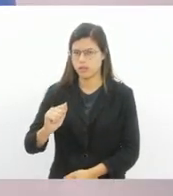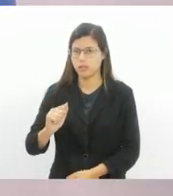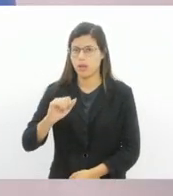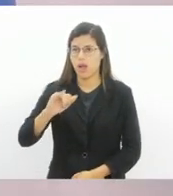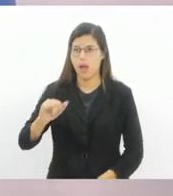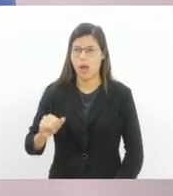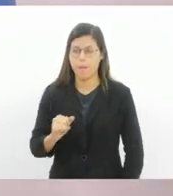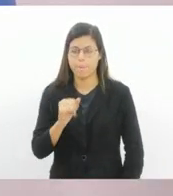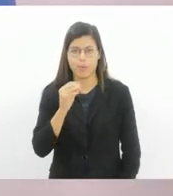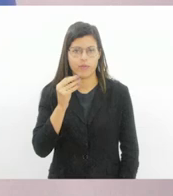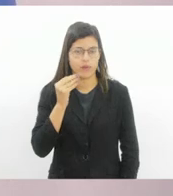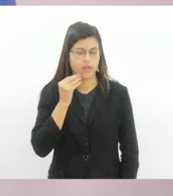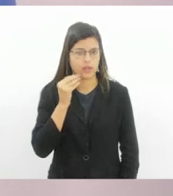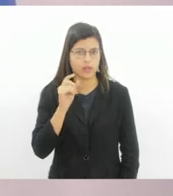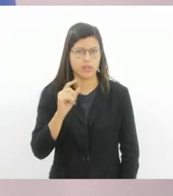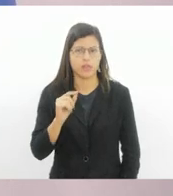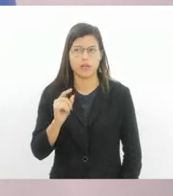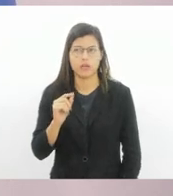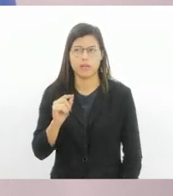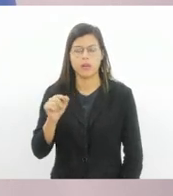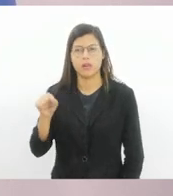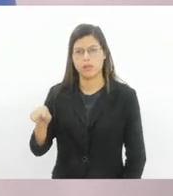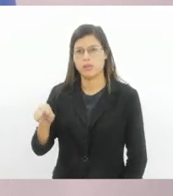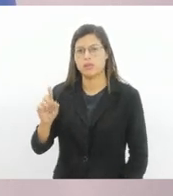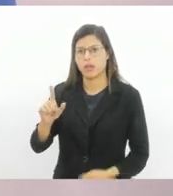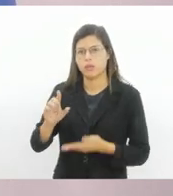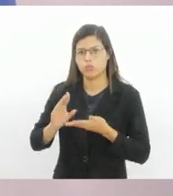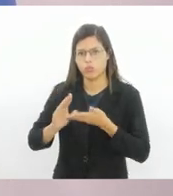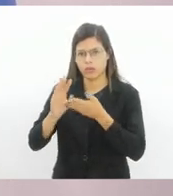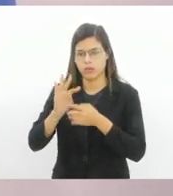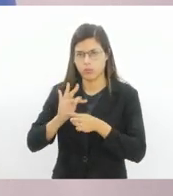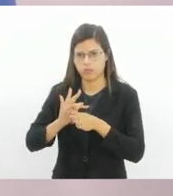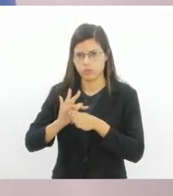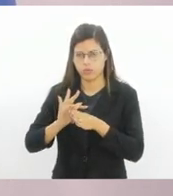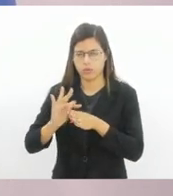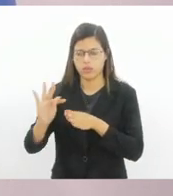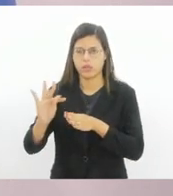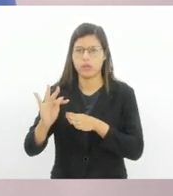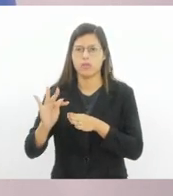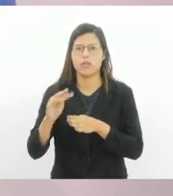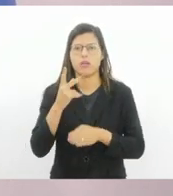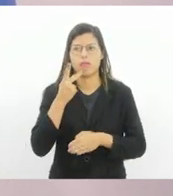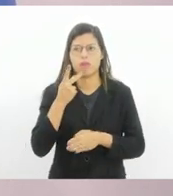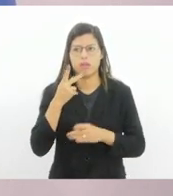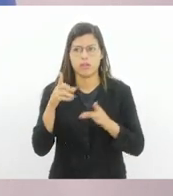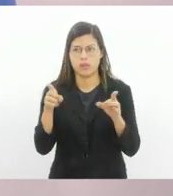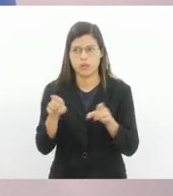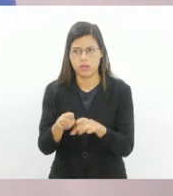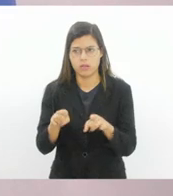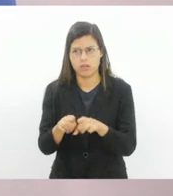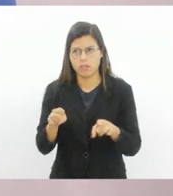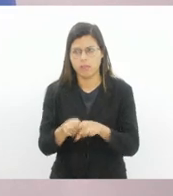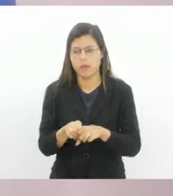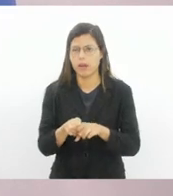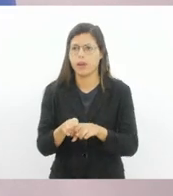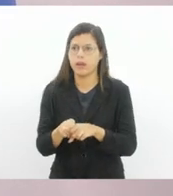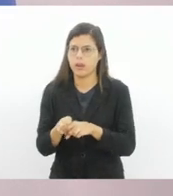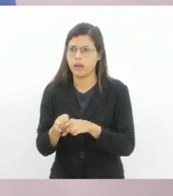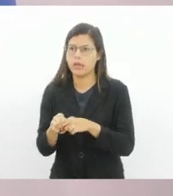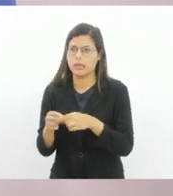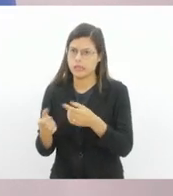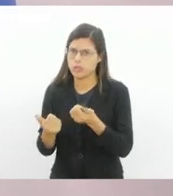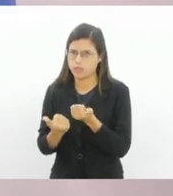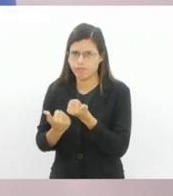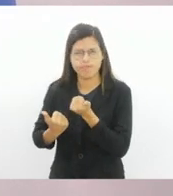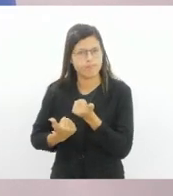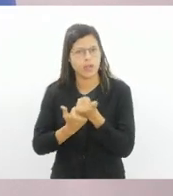aproveitar que a senhora é do Conselho Tutelar, dizer também que a gente conta com